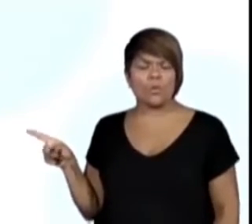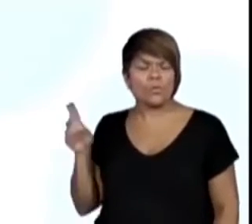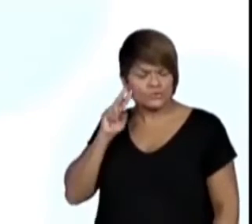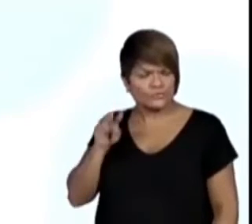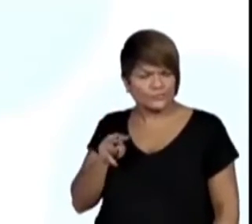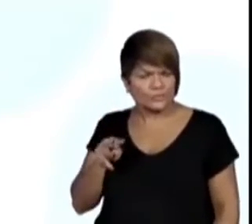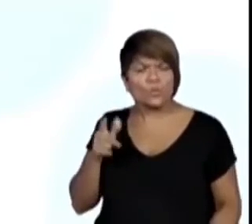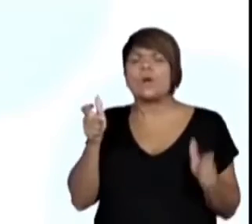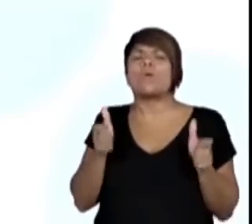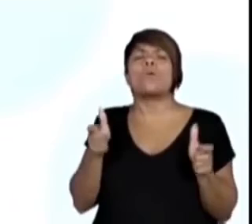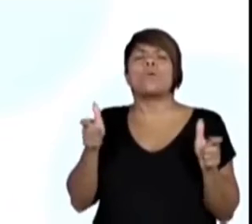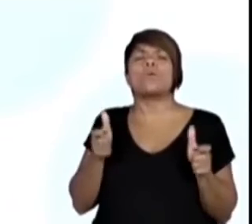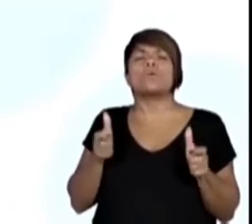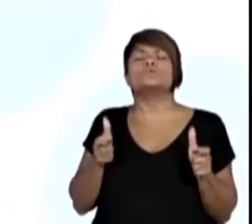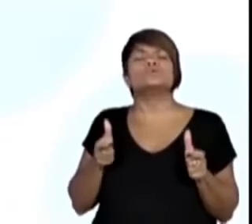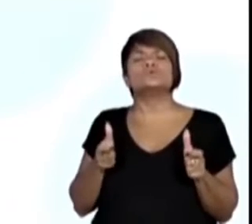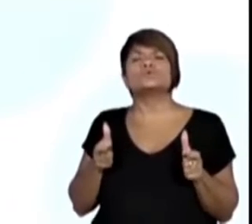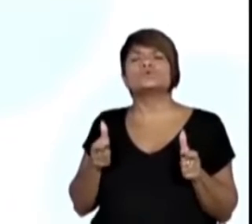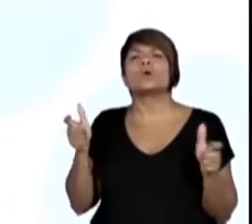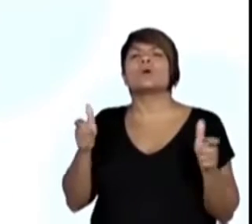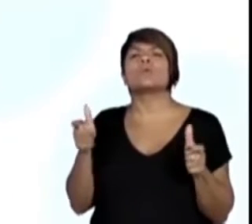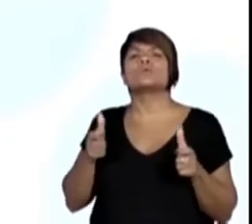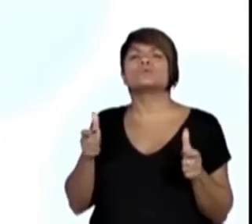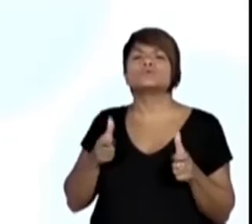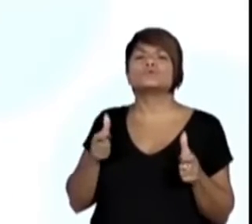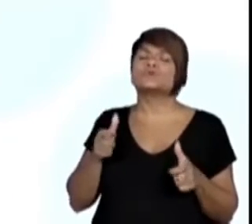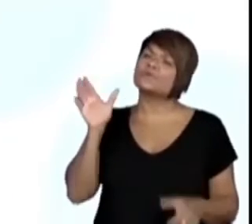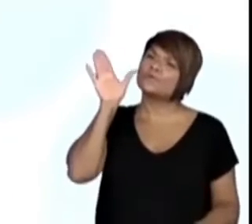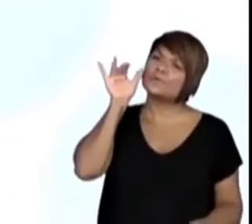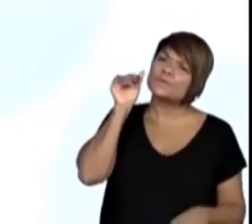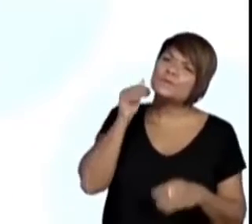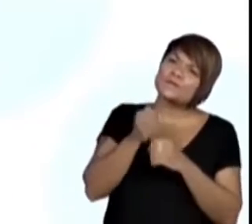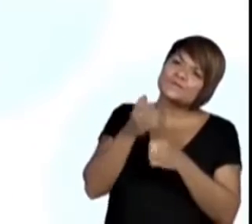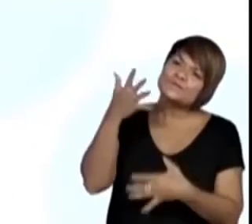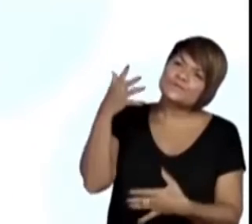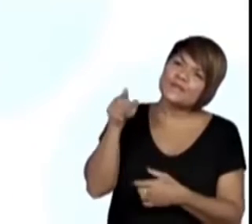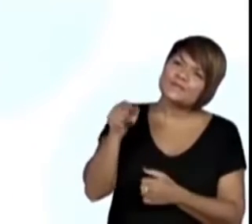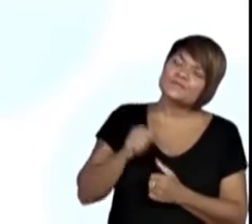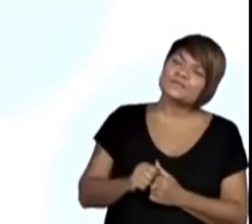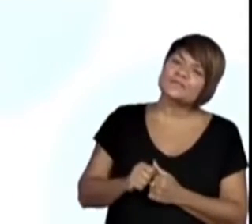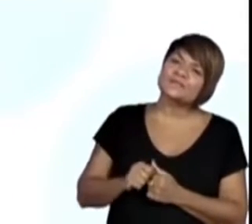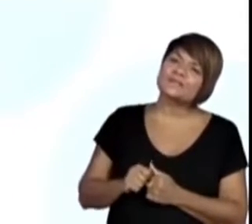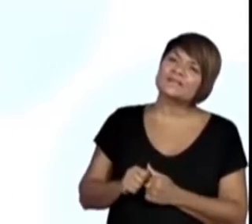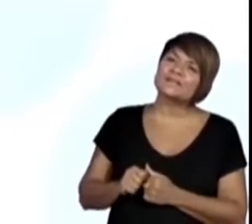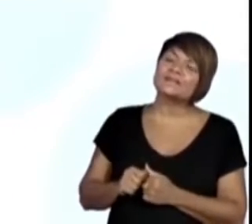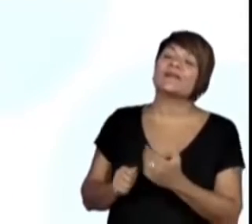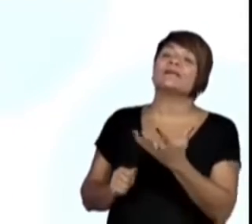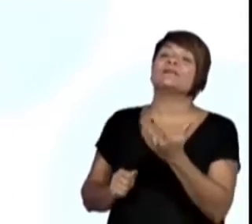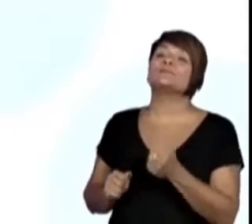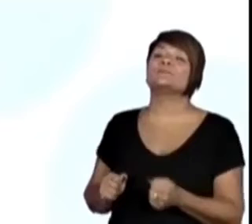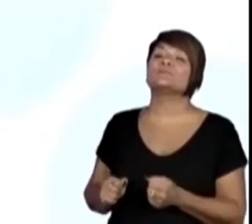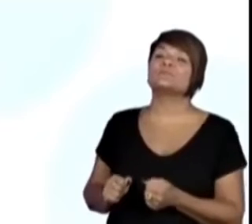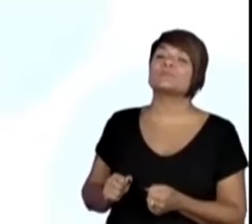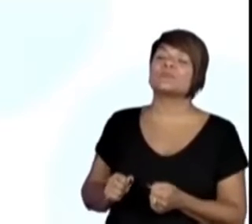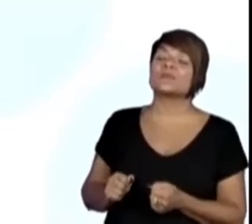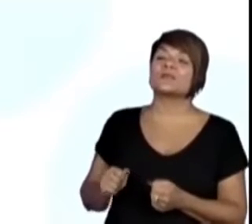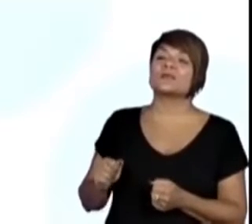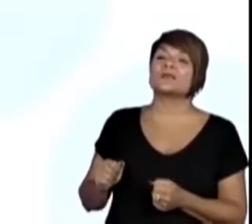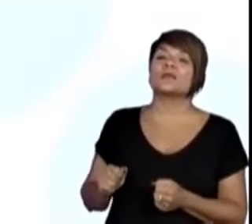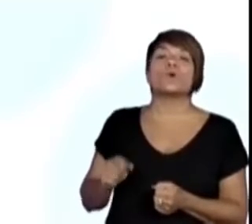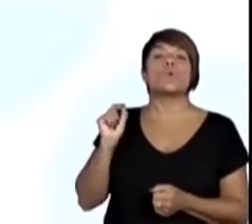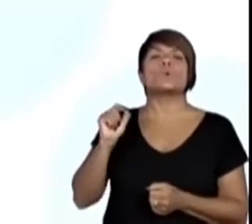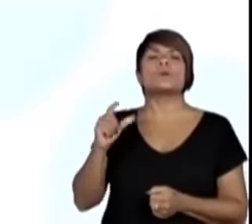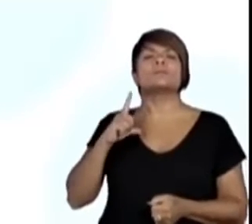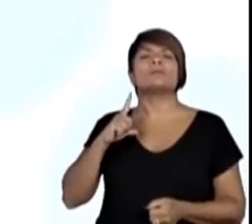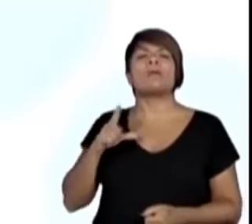Onde vocês já viram um calendário como esse? Vamos dar uma olhadinha aqui no chat? E aí, o que que tem